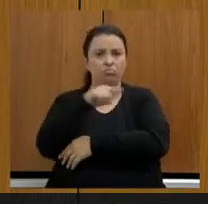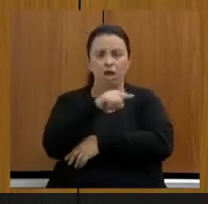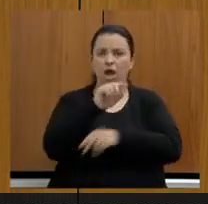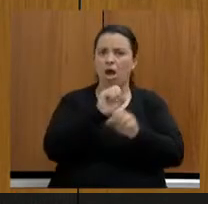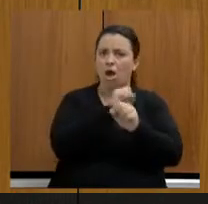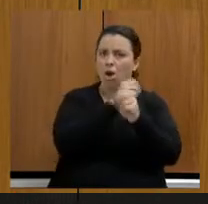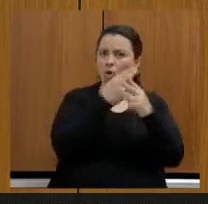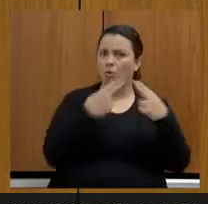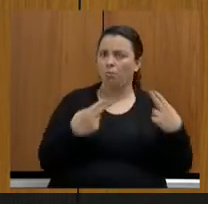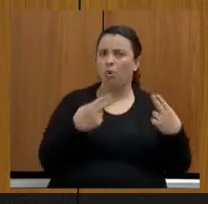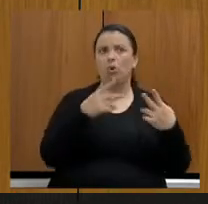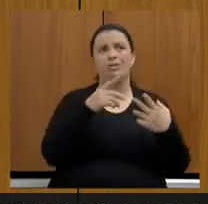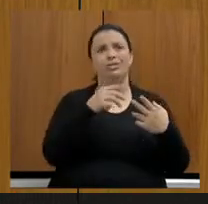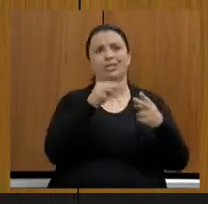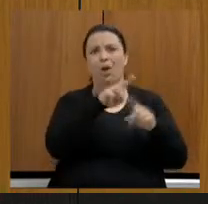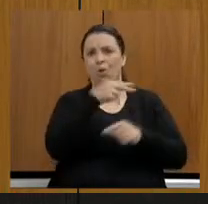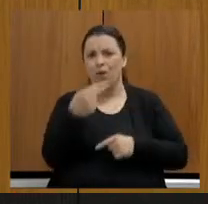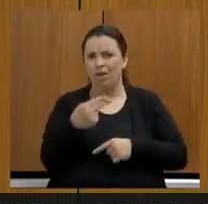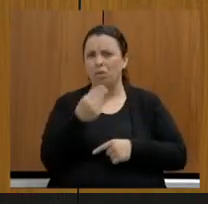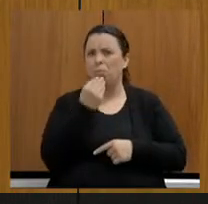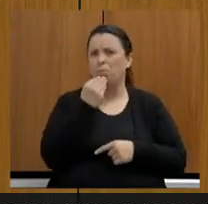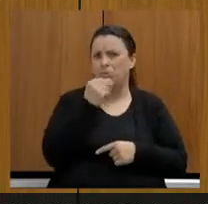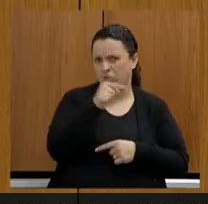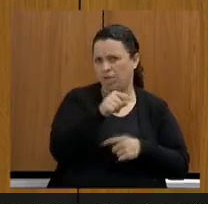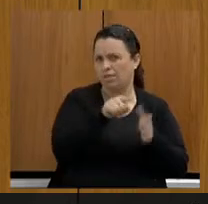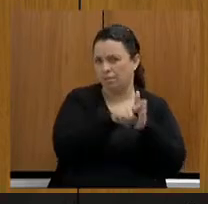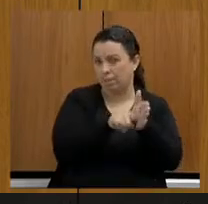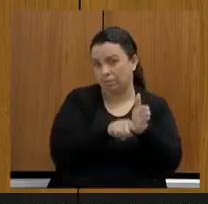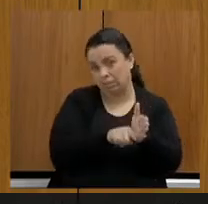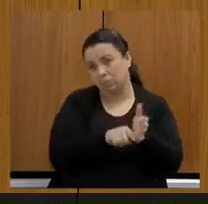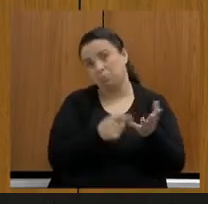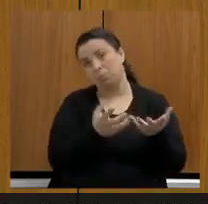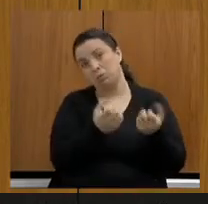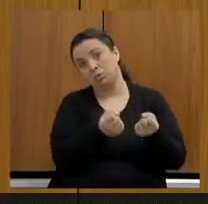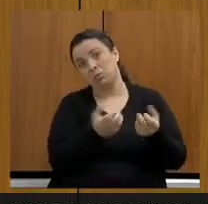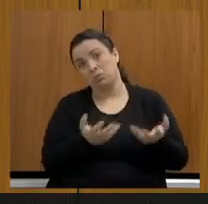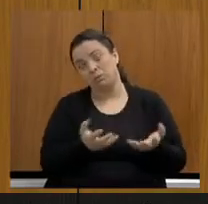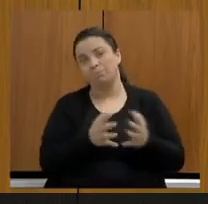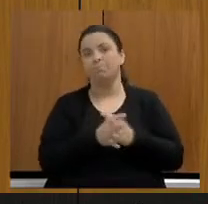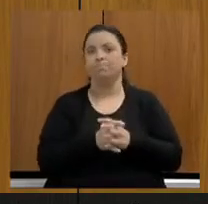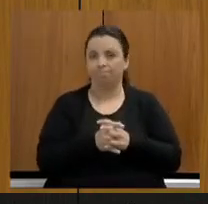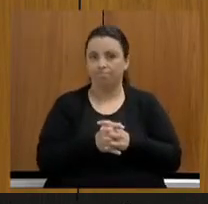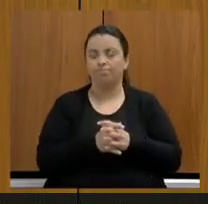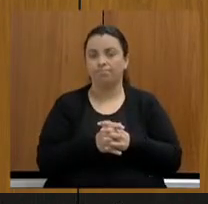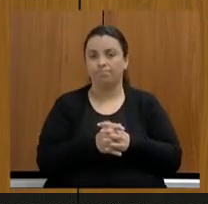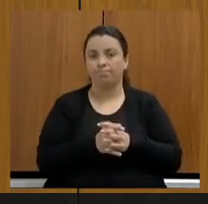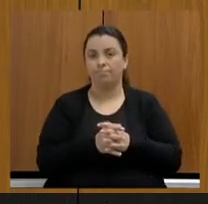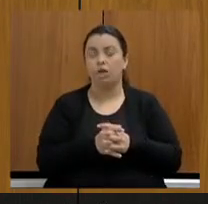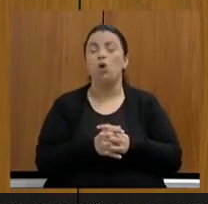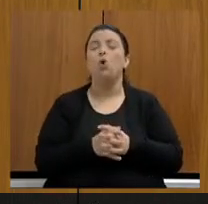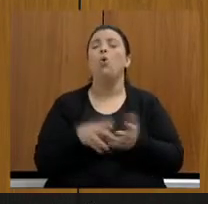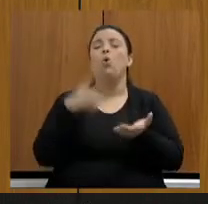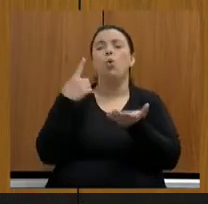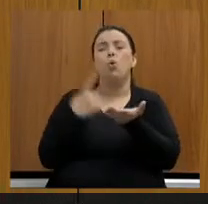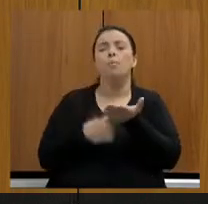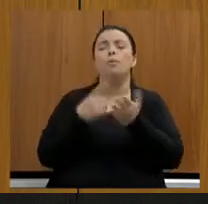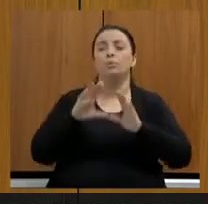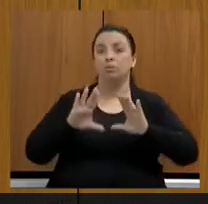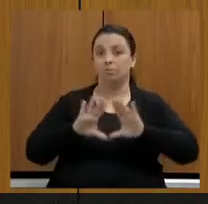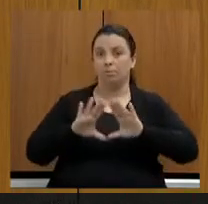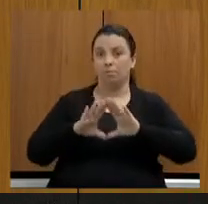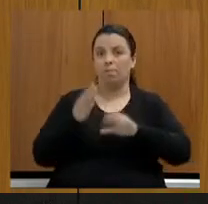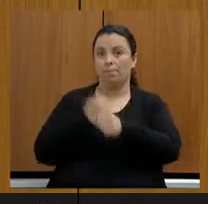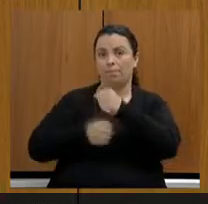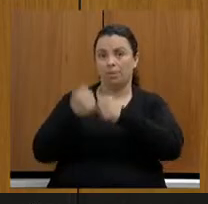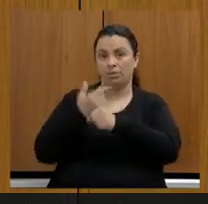a a outra que eu recebi muitas demandas contrariando o compromisso firmado com a Assembleia Legislativa em 2020